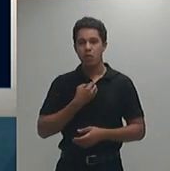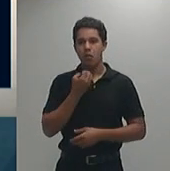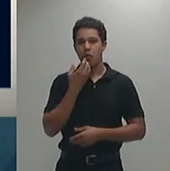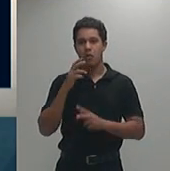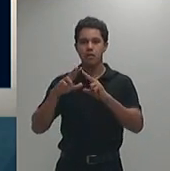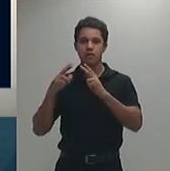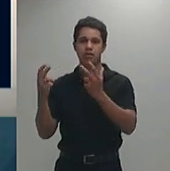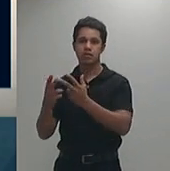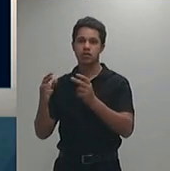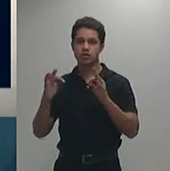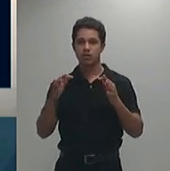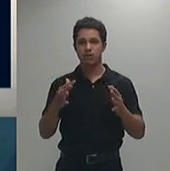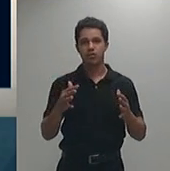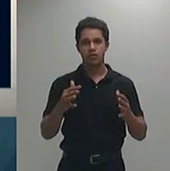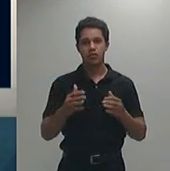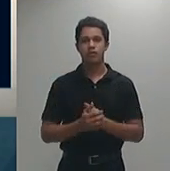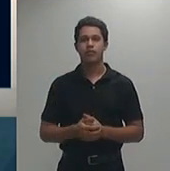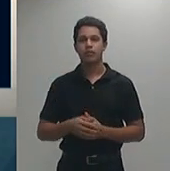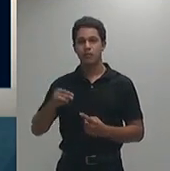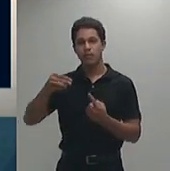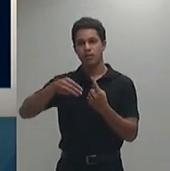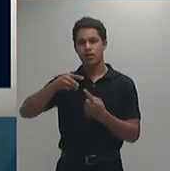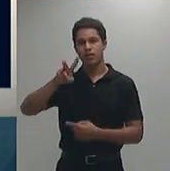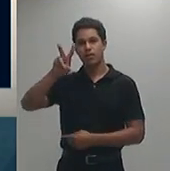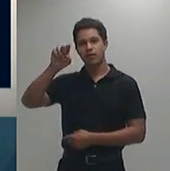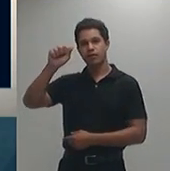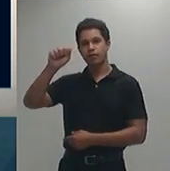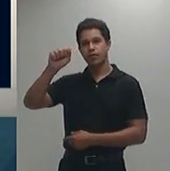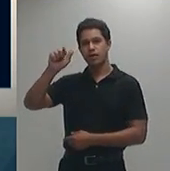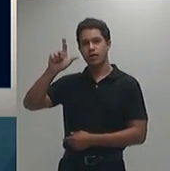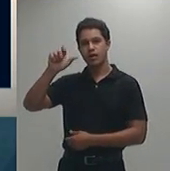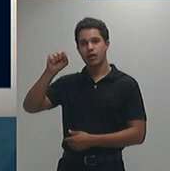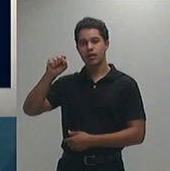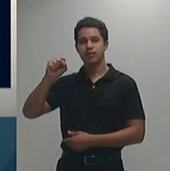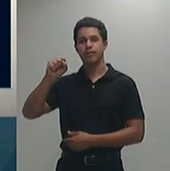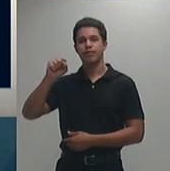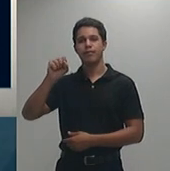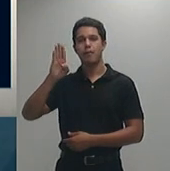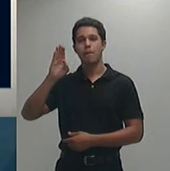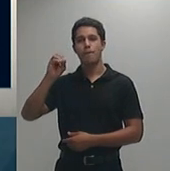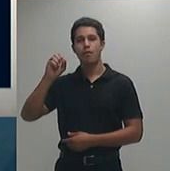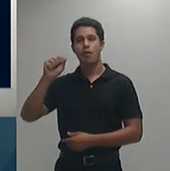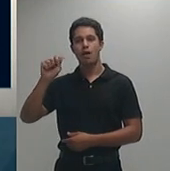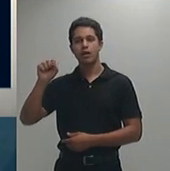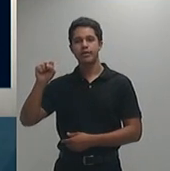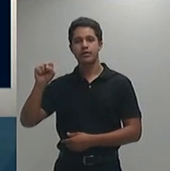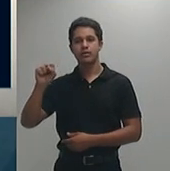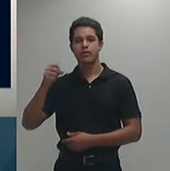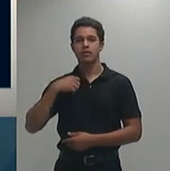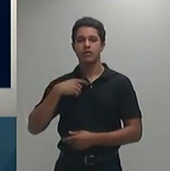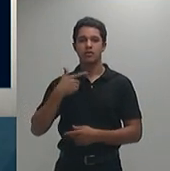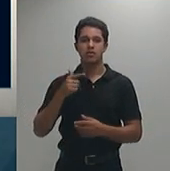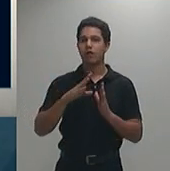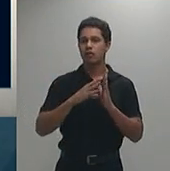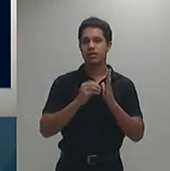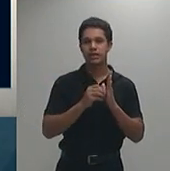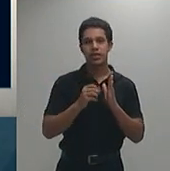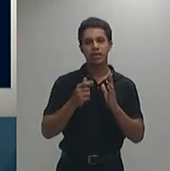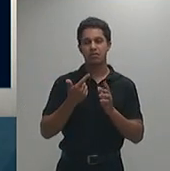Ministro Villas Bôas Cueva botando todos os presidentes não sei nem onde está que nem o adiamento bom